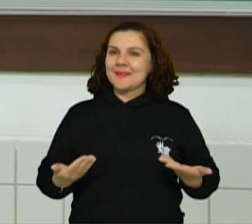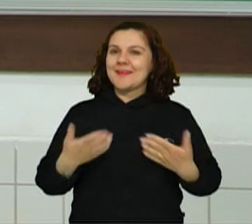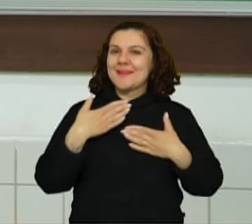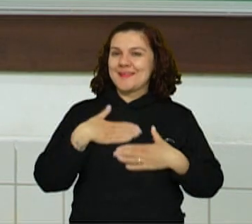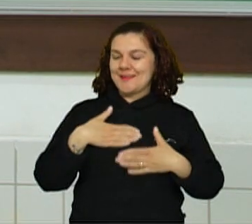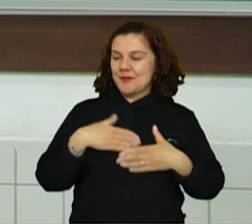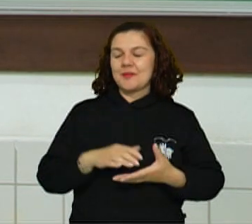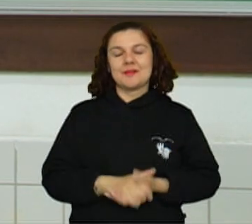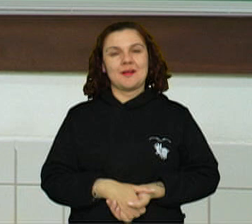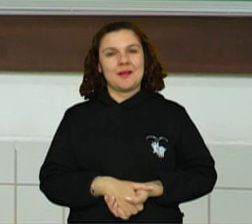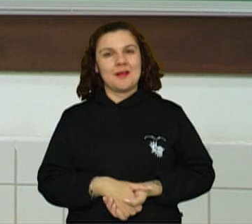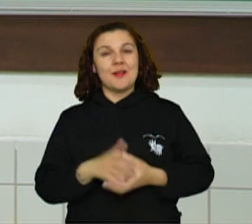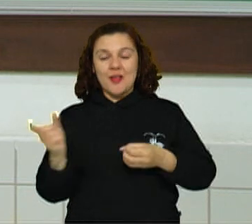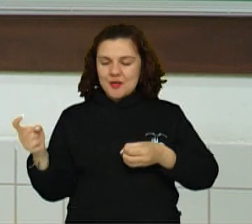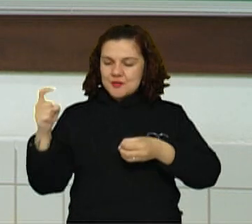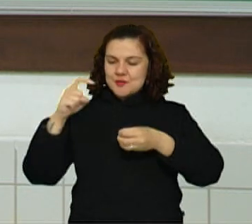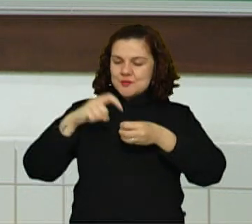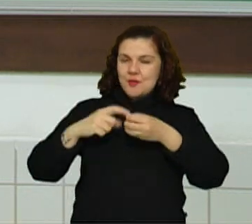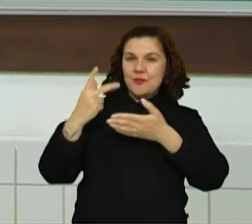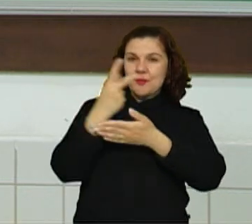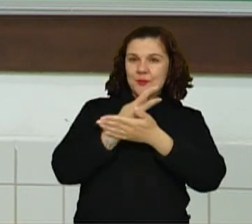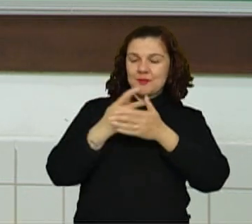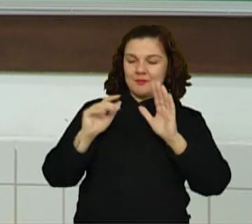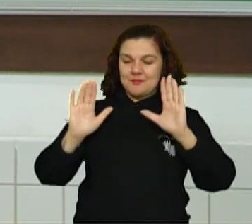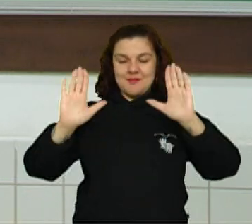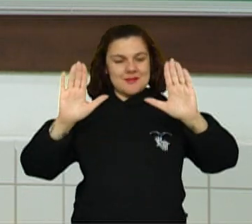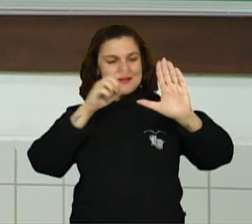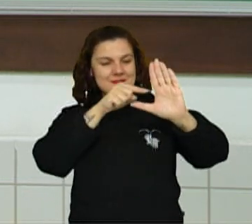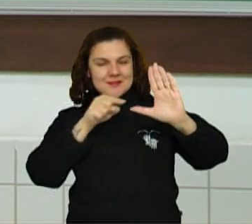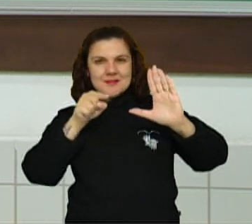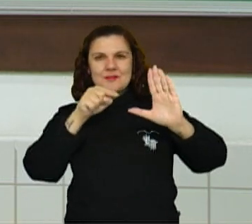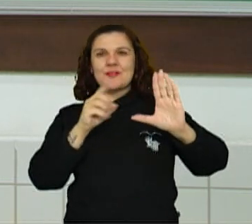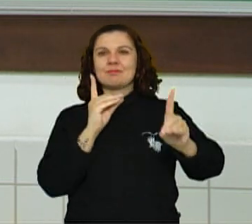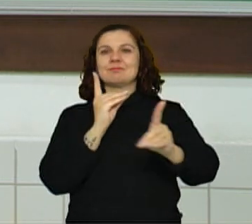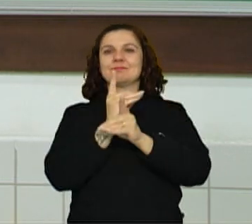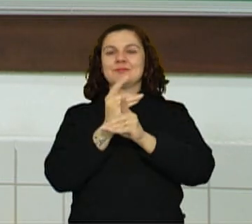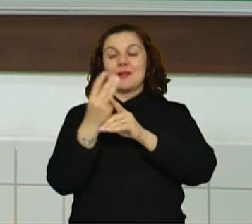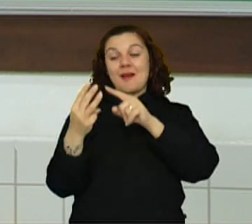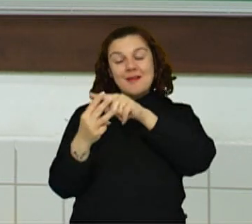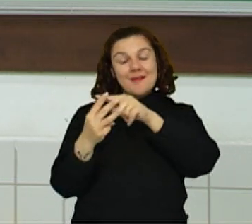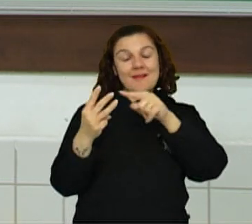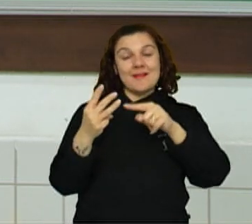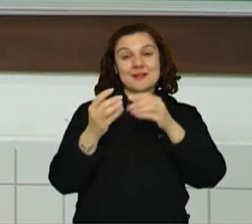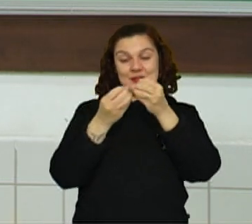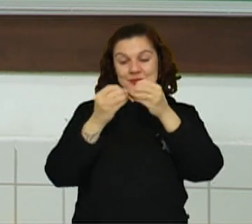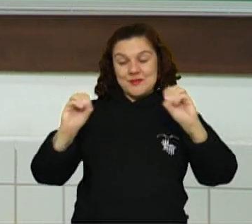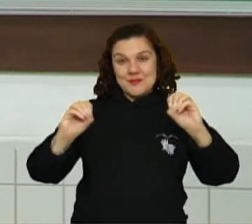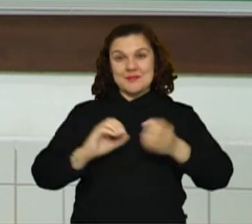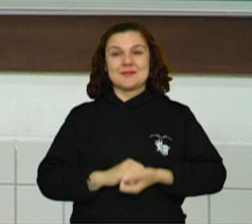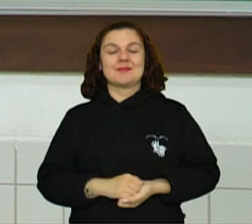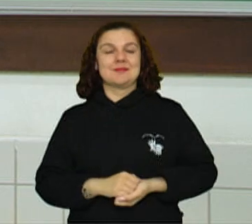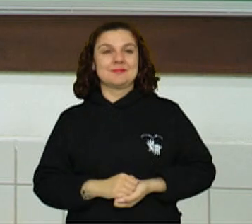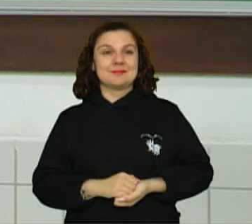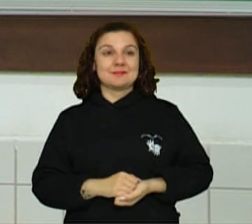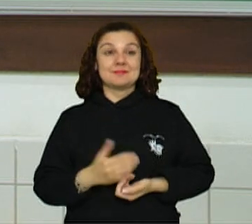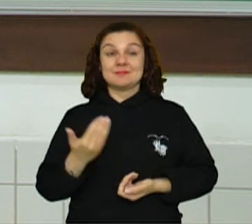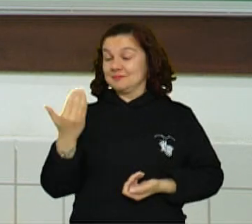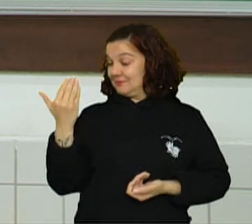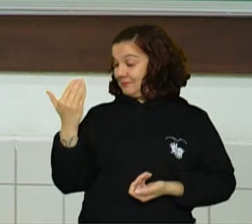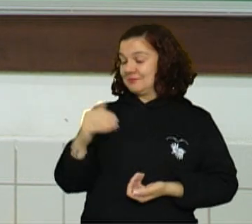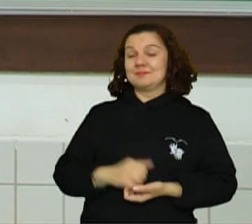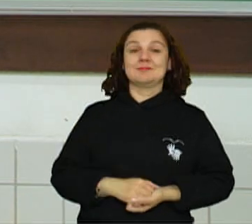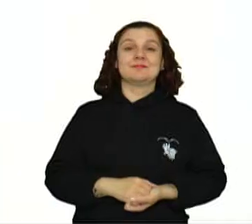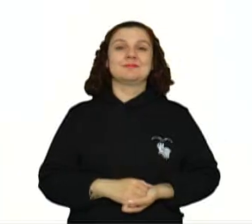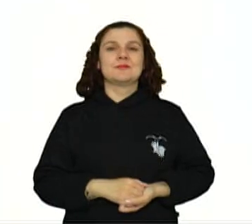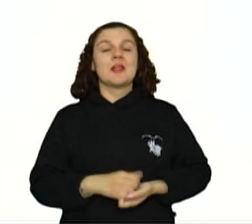Tranquilinho, né, pessoal? É só voltar o desenho ali, você já consegue detectar quantos termos nós temos lá. Então,